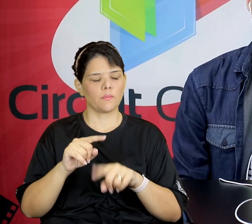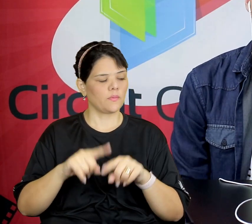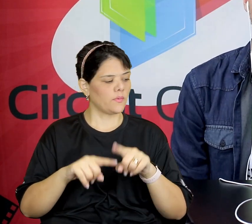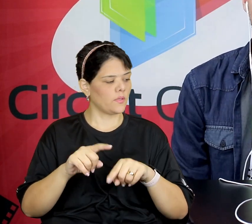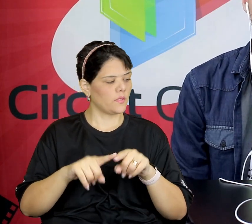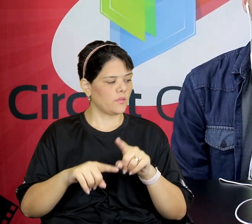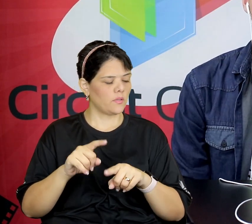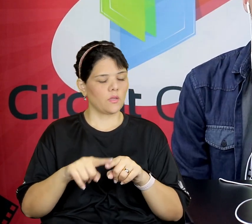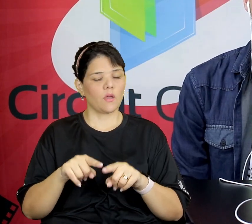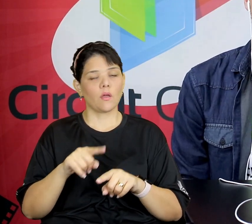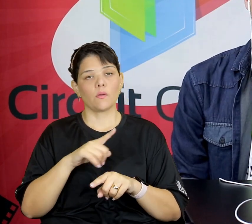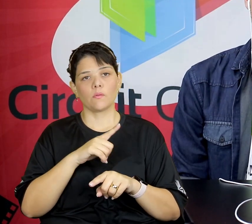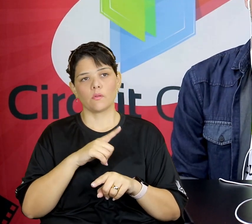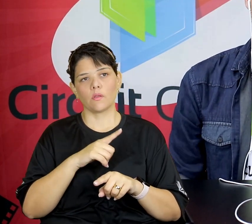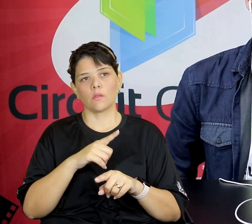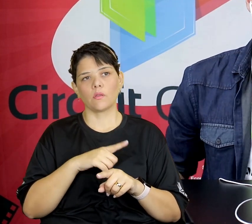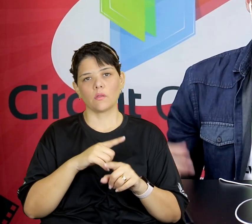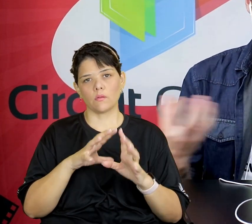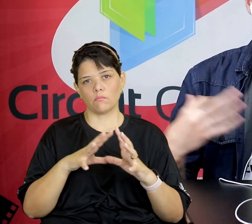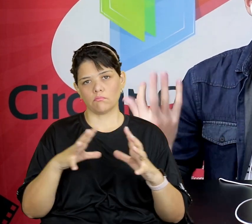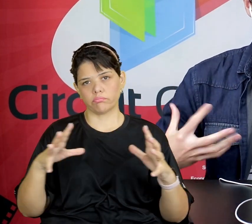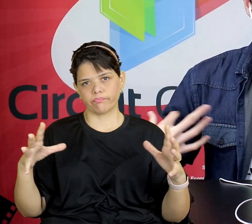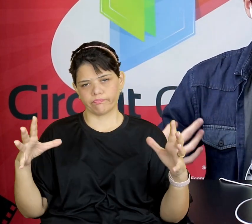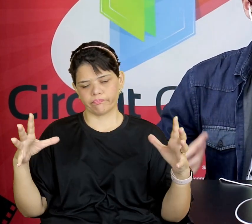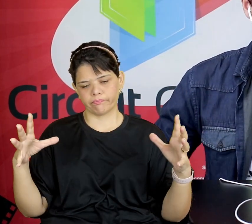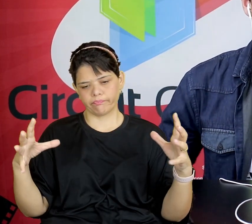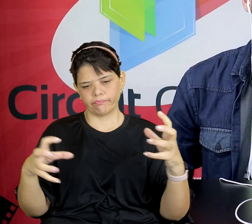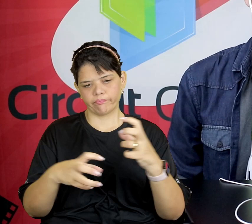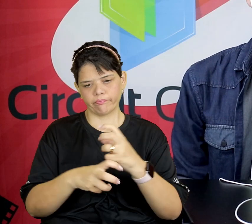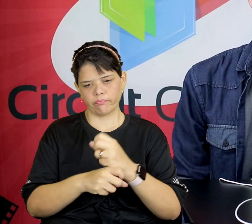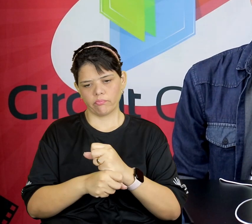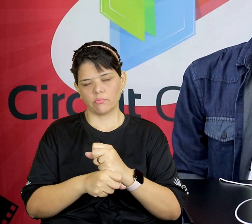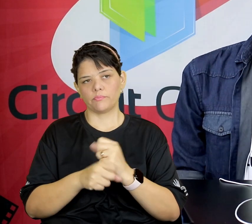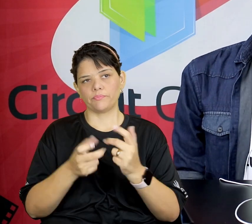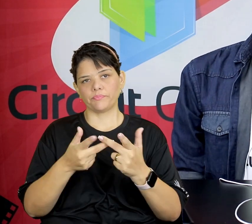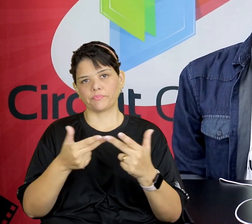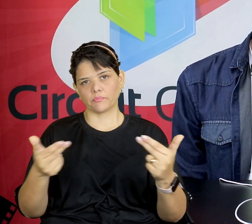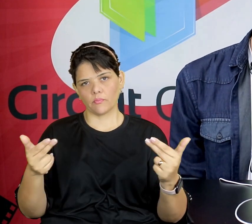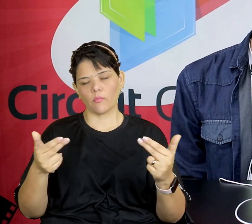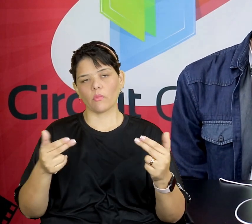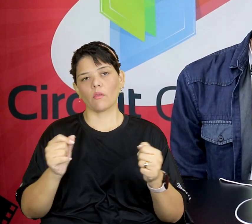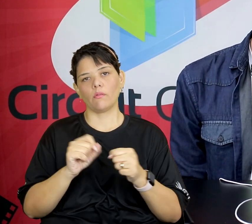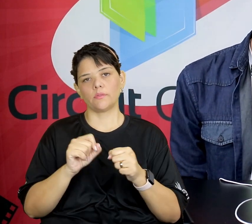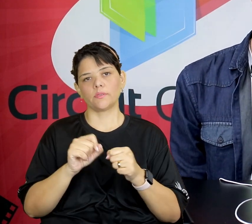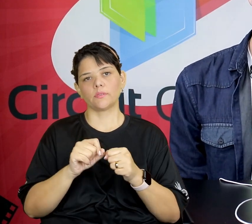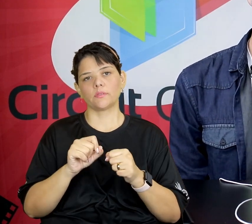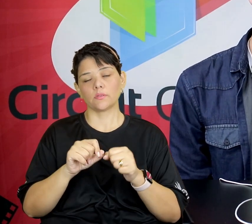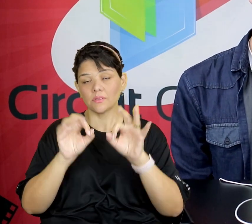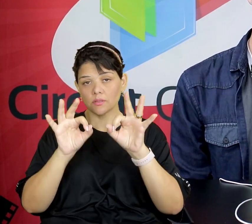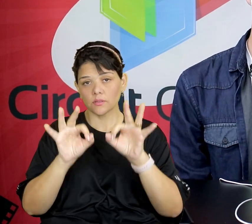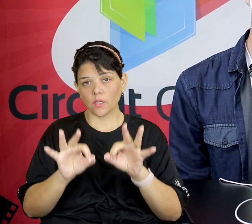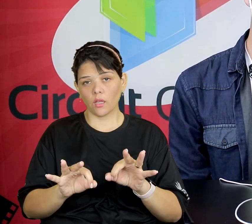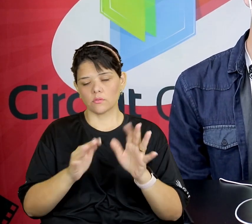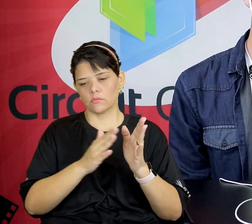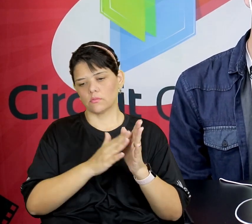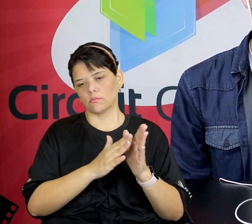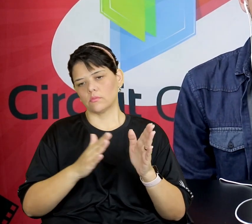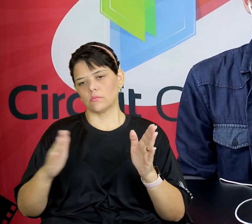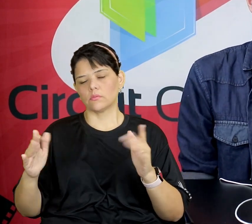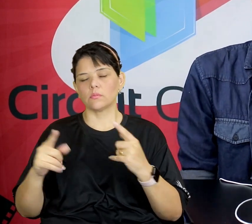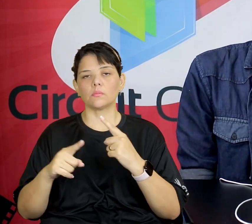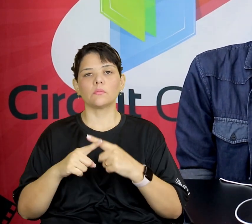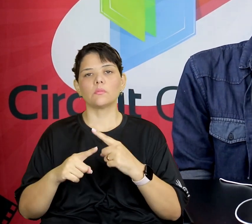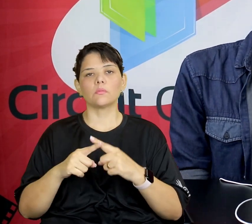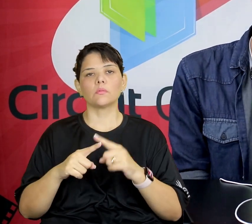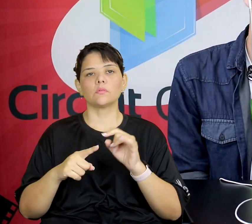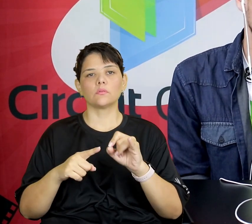toda esse aglomerado de coisas e fazer funcionar. Porque se